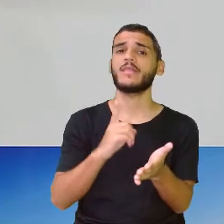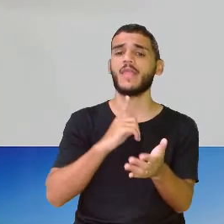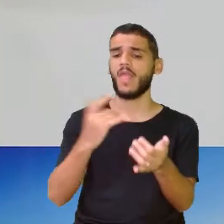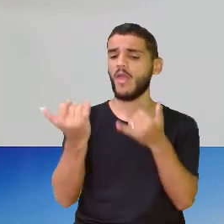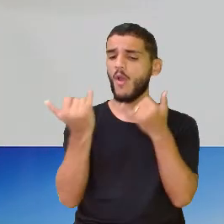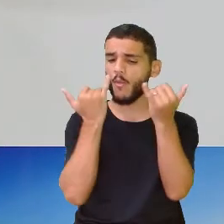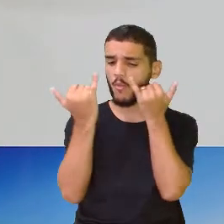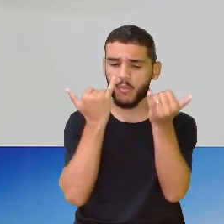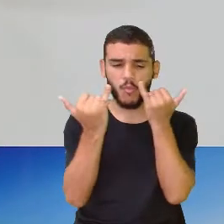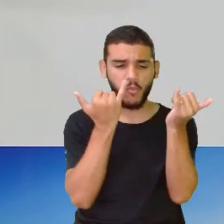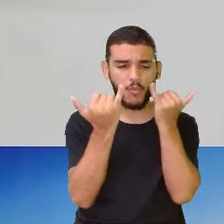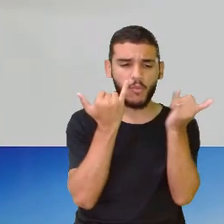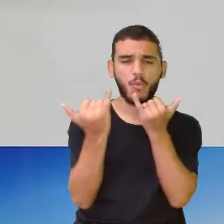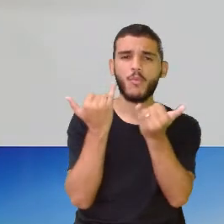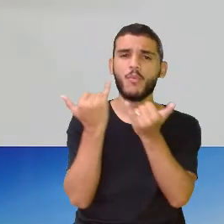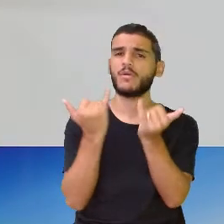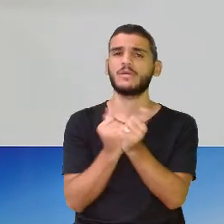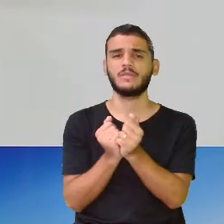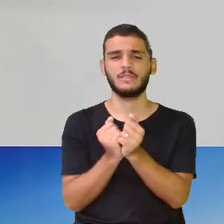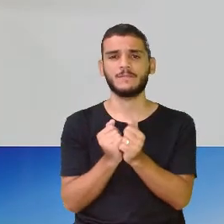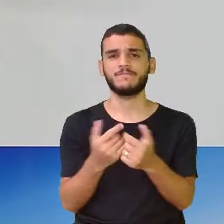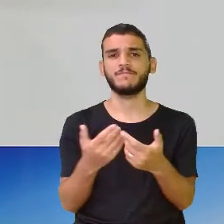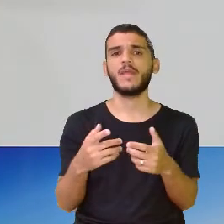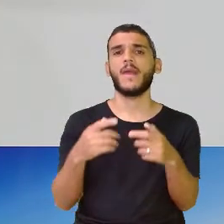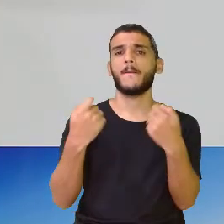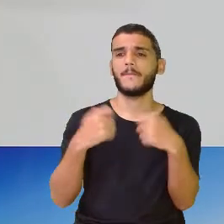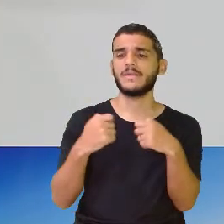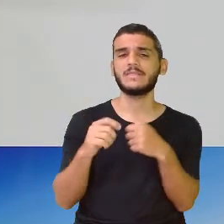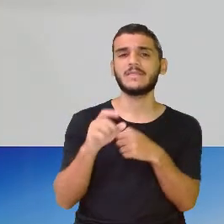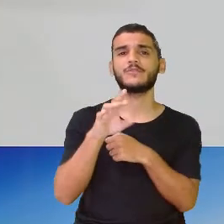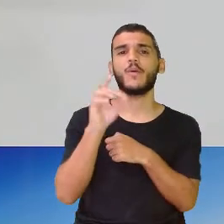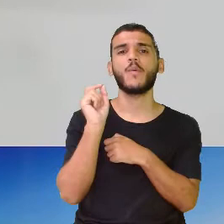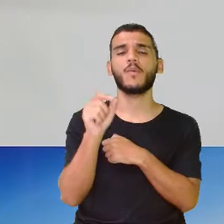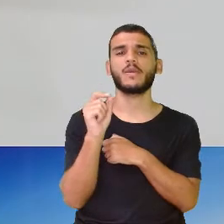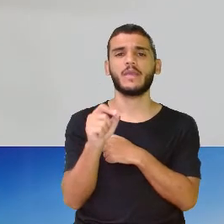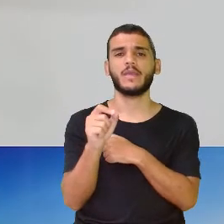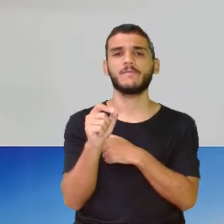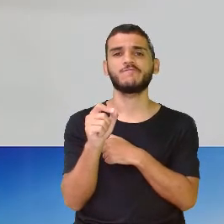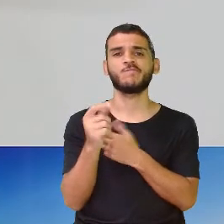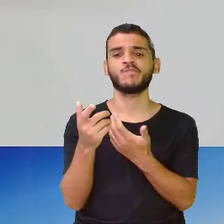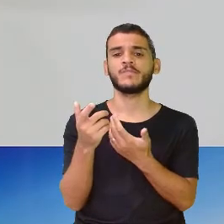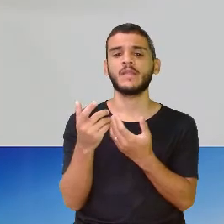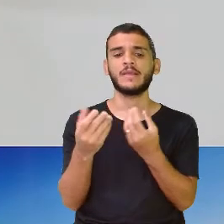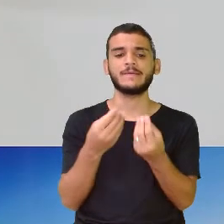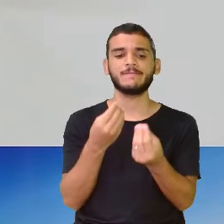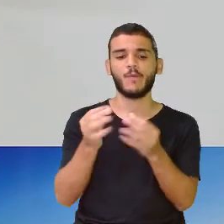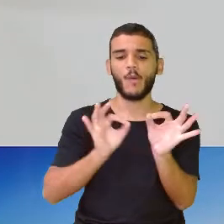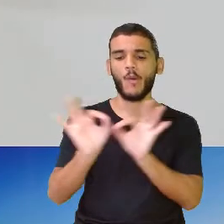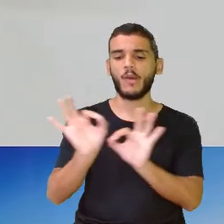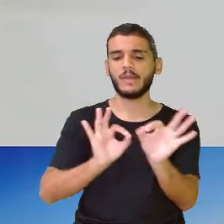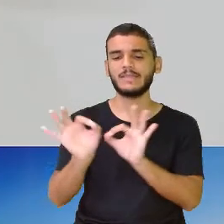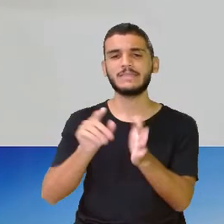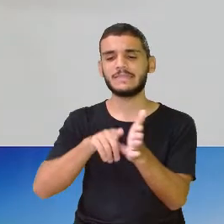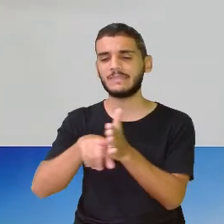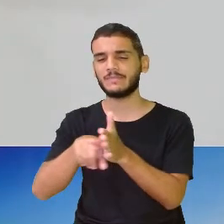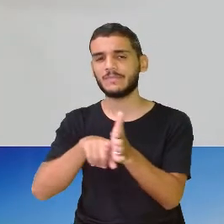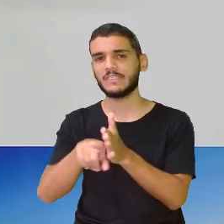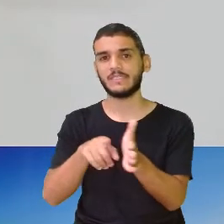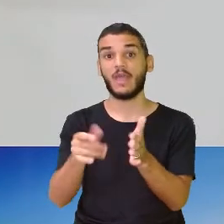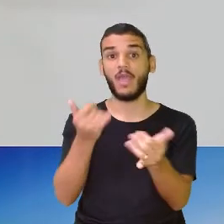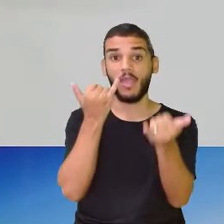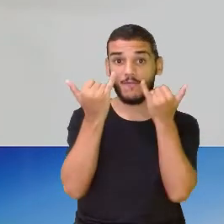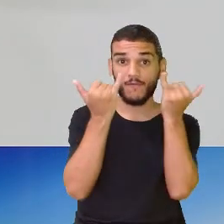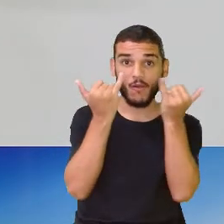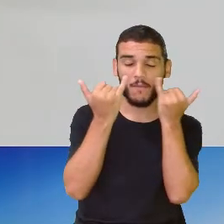informação. Basta a gente ver, direcionar o que estamos pesquisando. Então, olha lá, ele traz informações